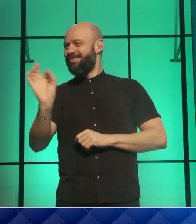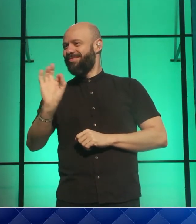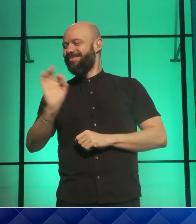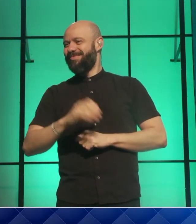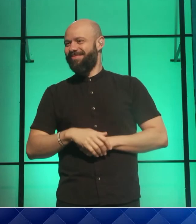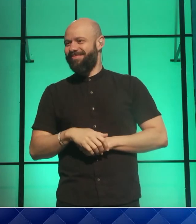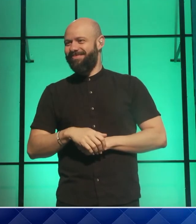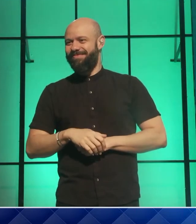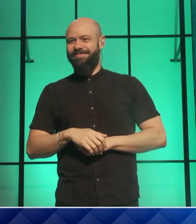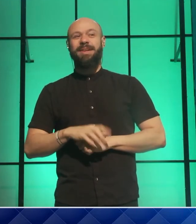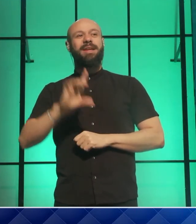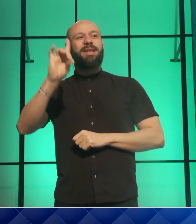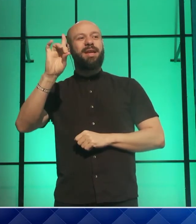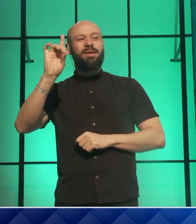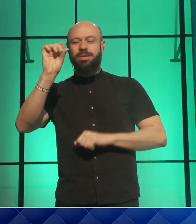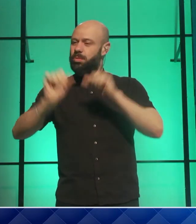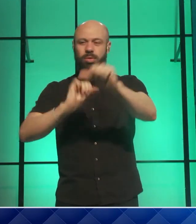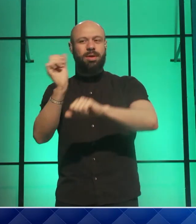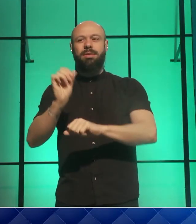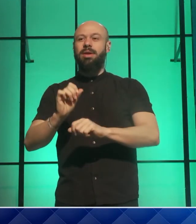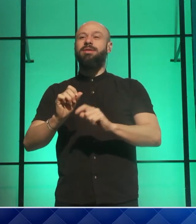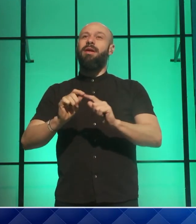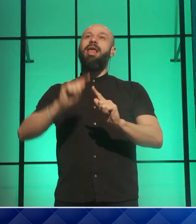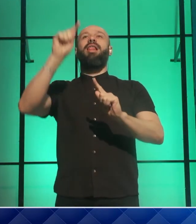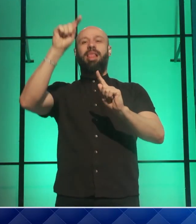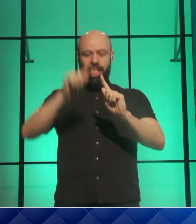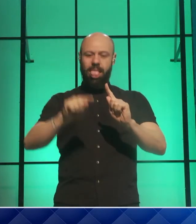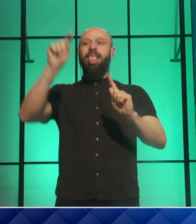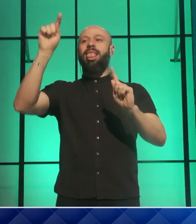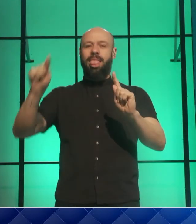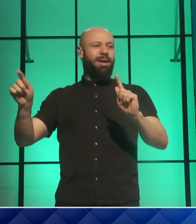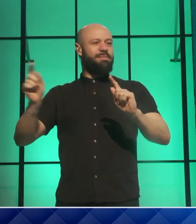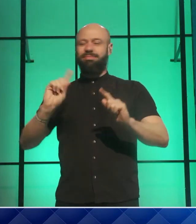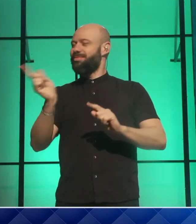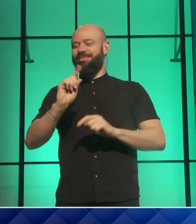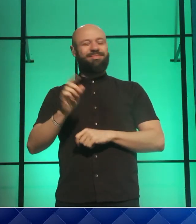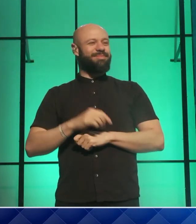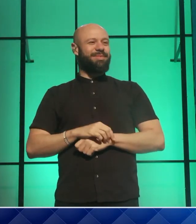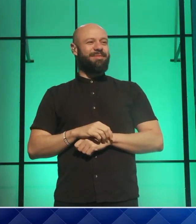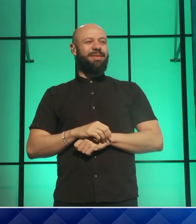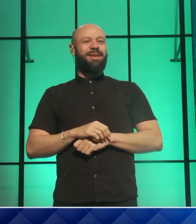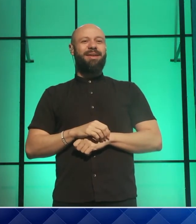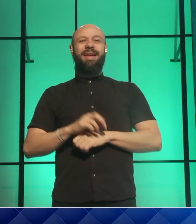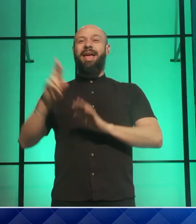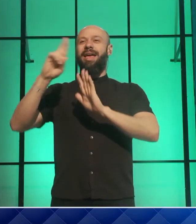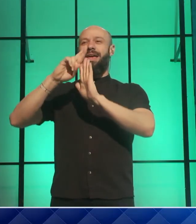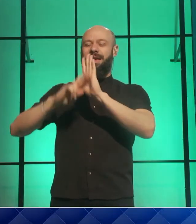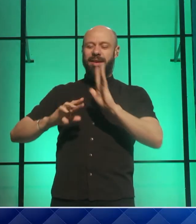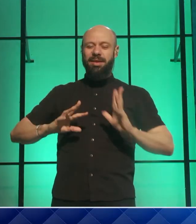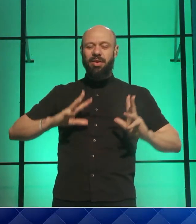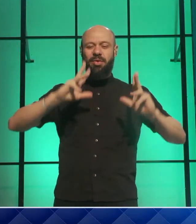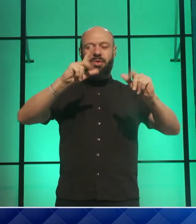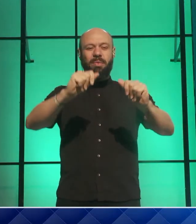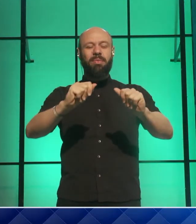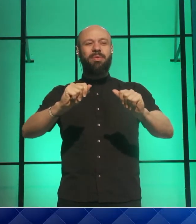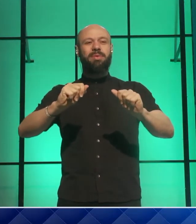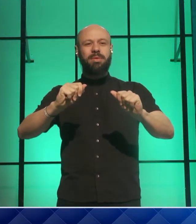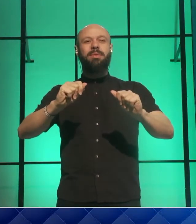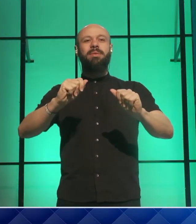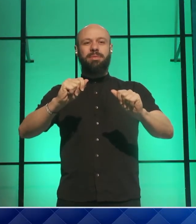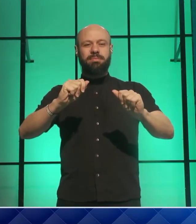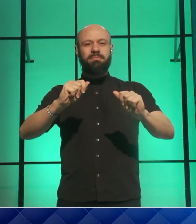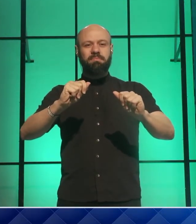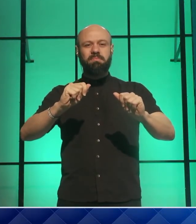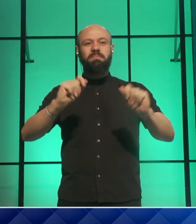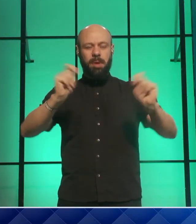O nosso Deus não oscila segundo a moda, segundo as crises, segundo as políticas. O nosso